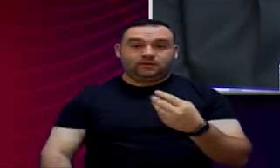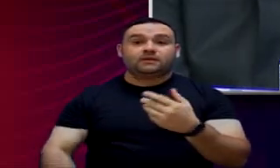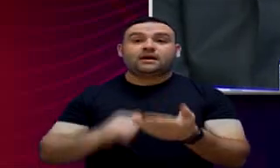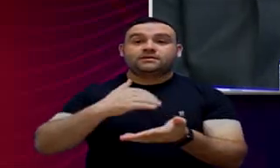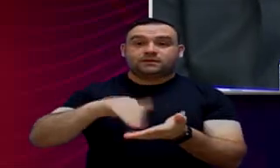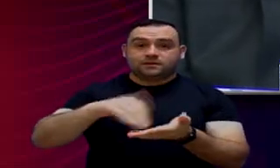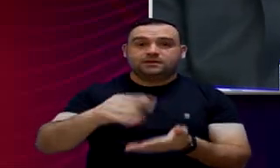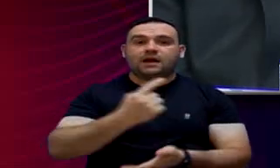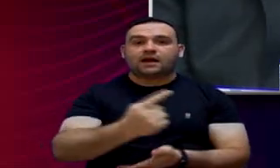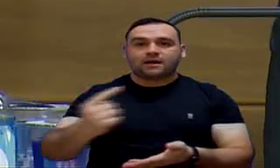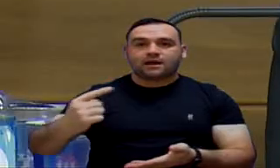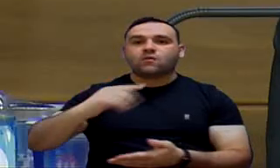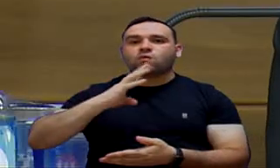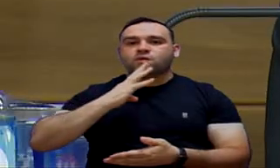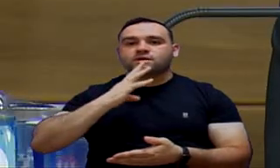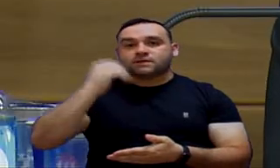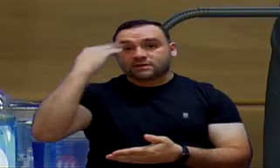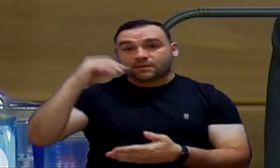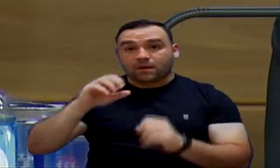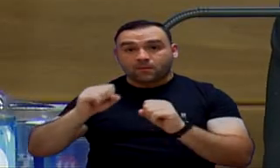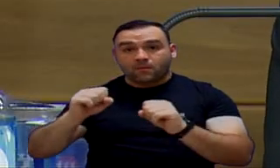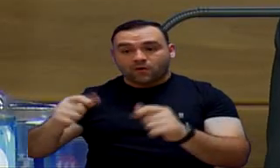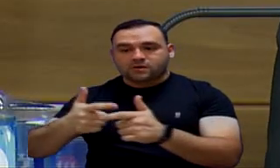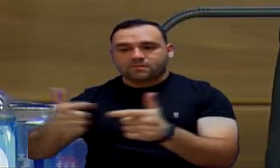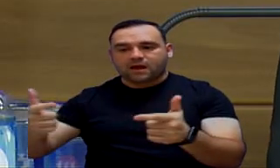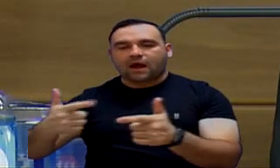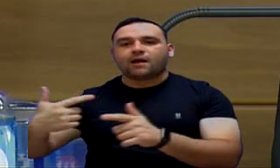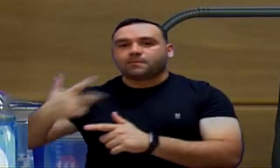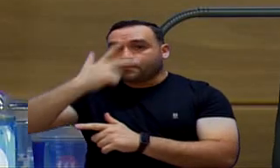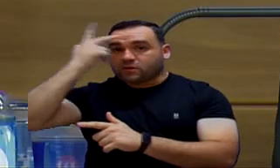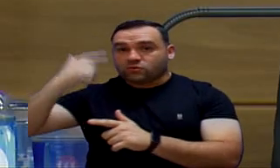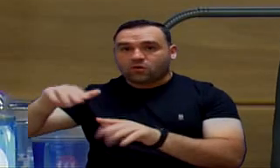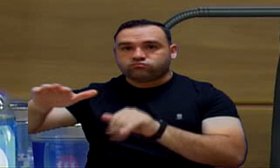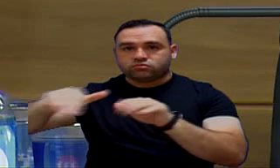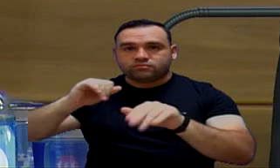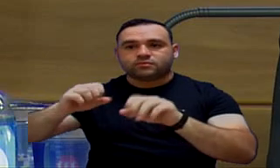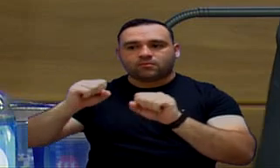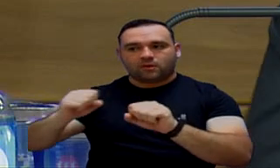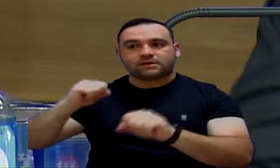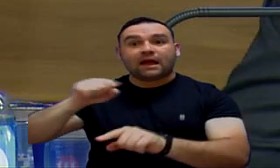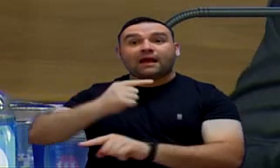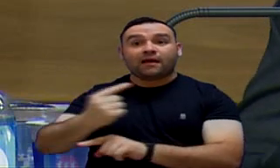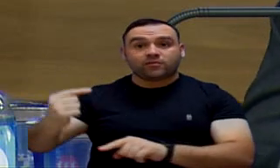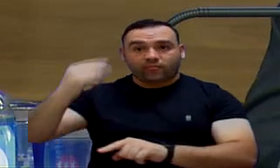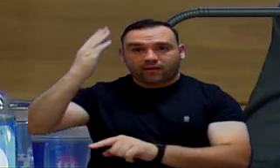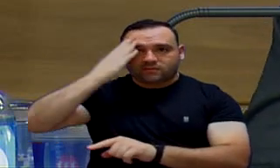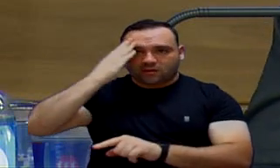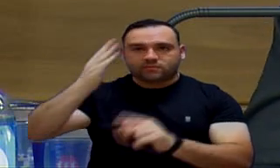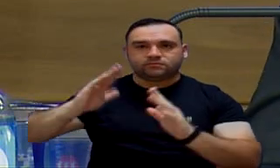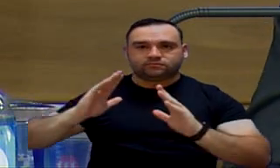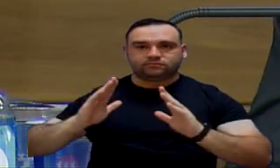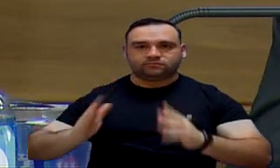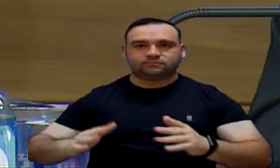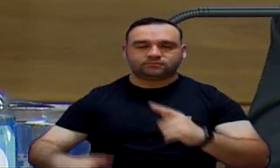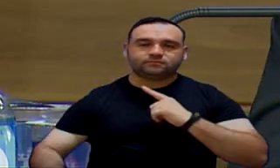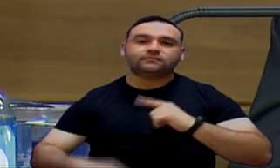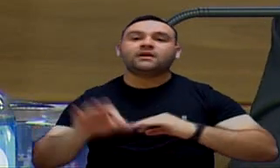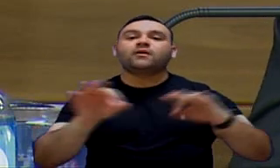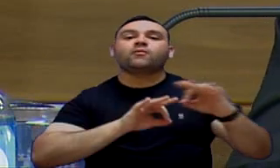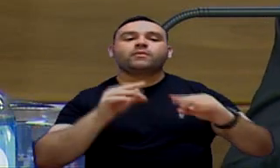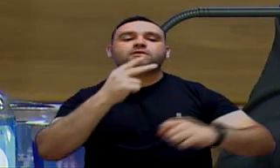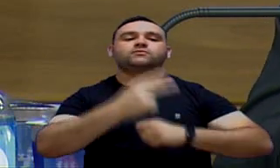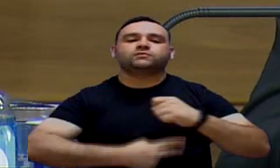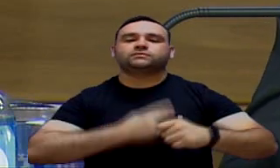ela tem conhecimento de quanto ela pode ampliar despesa de pessoal dela então foi previsto no plano